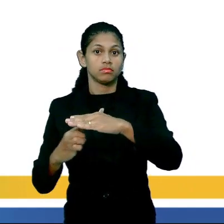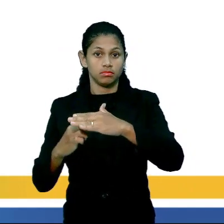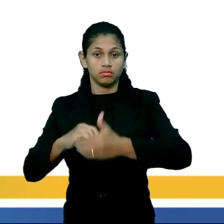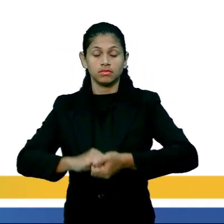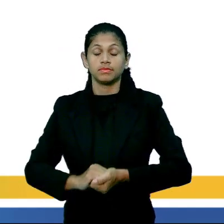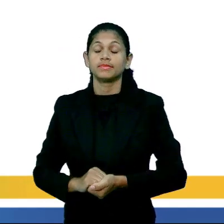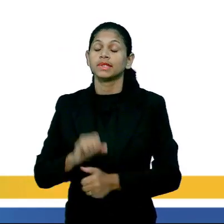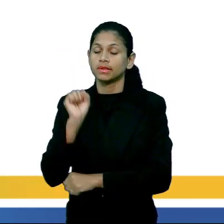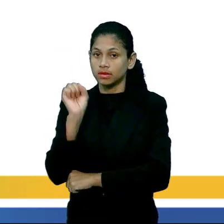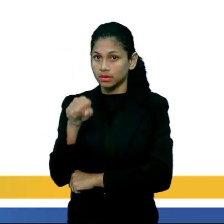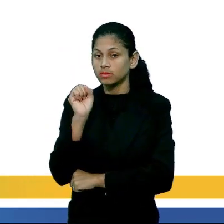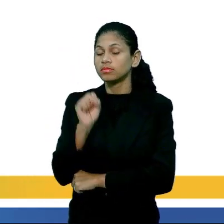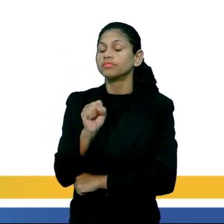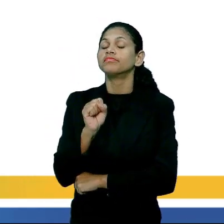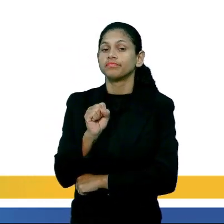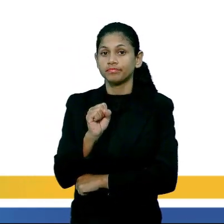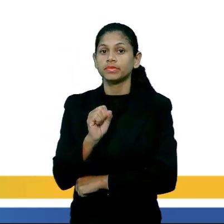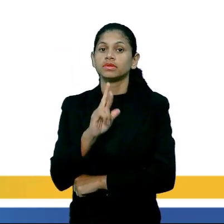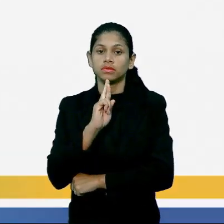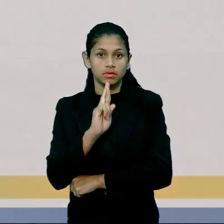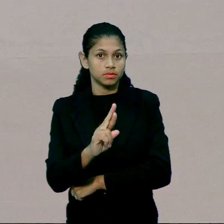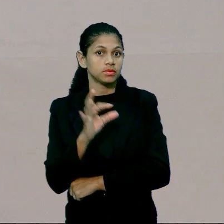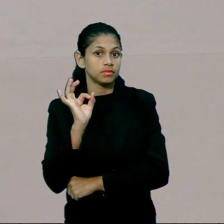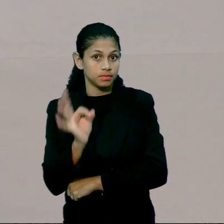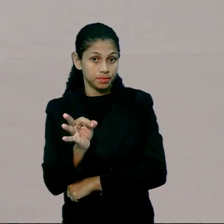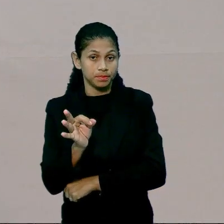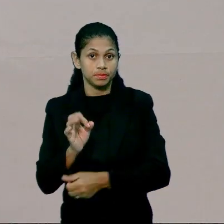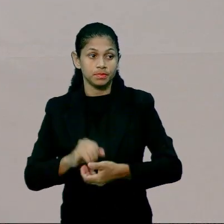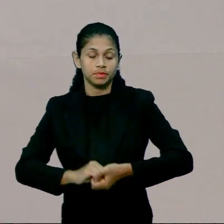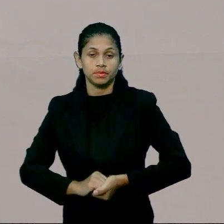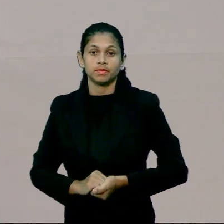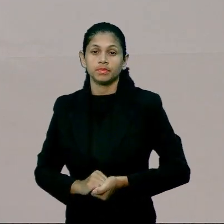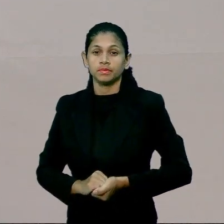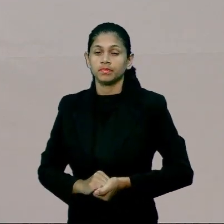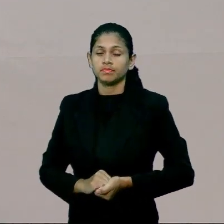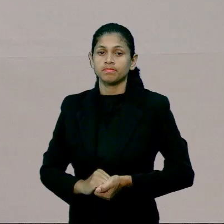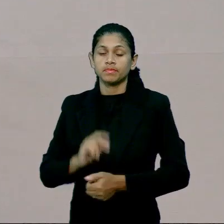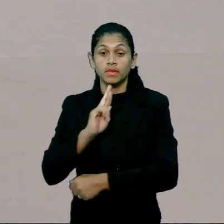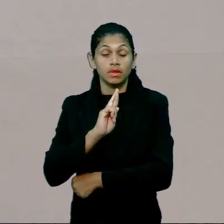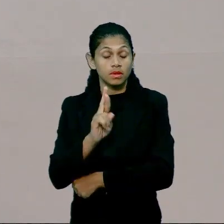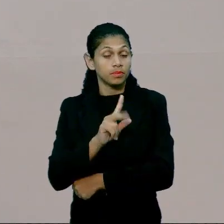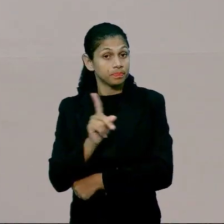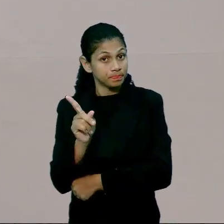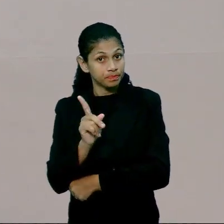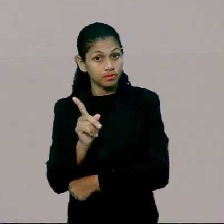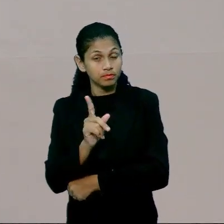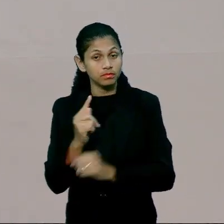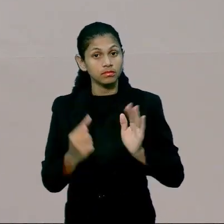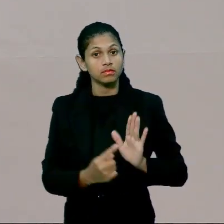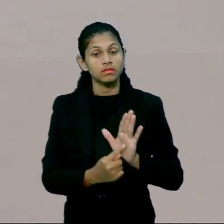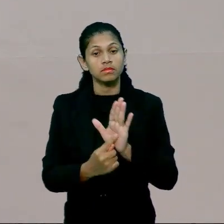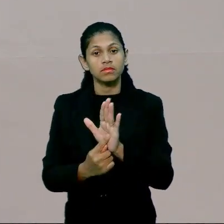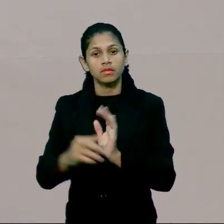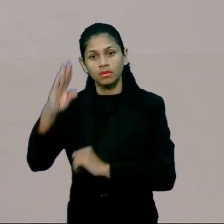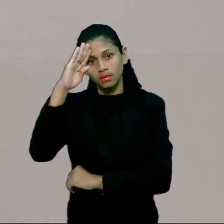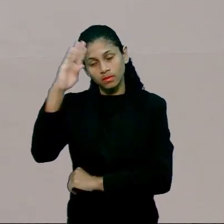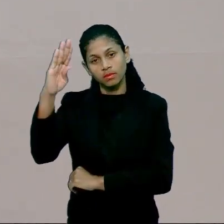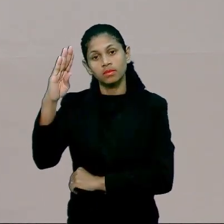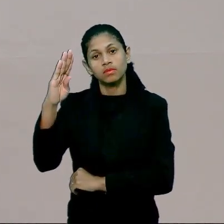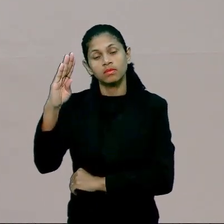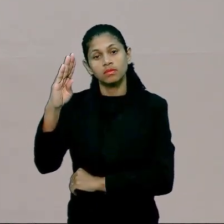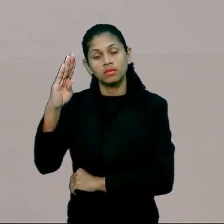E sim, seria a nossa resposta, ok? E essa resposta aí é evidenciada principalmente por